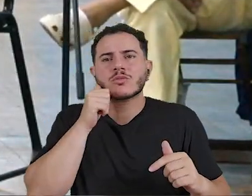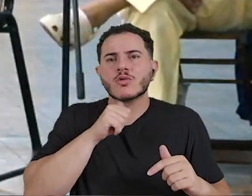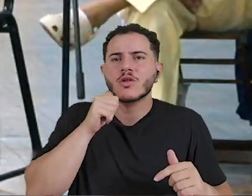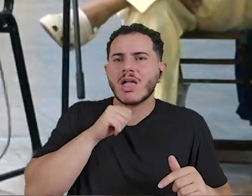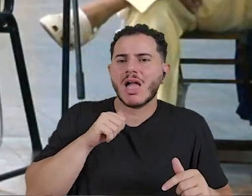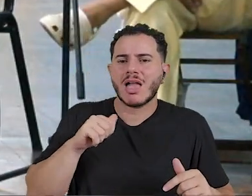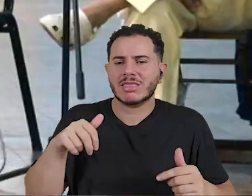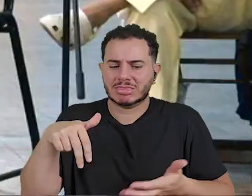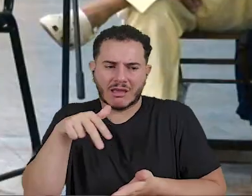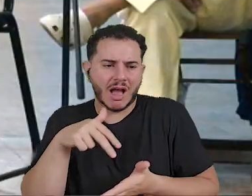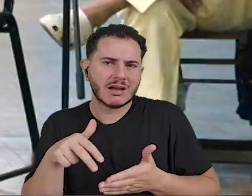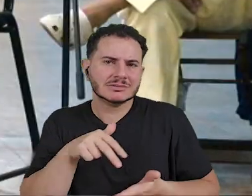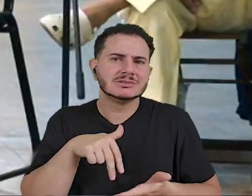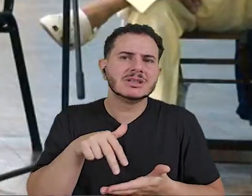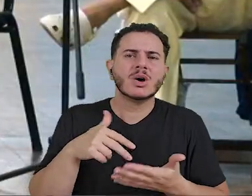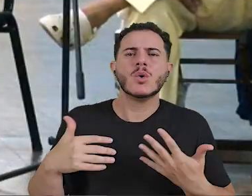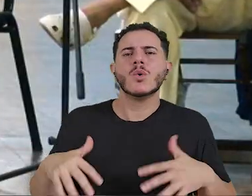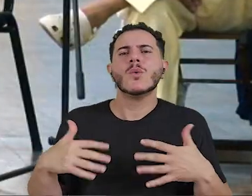linda.